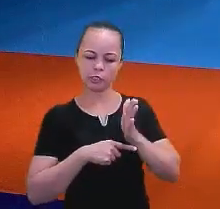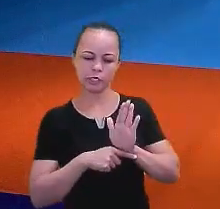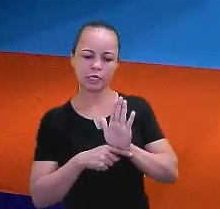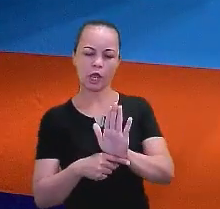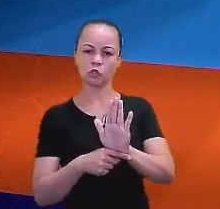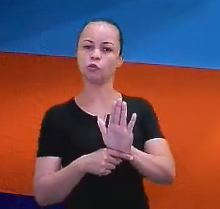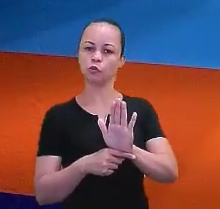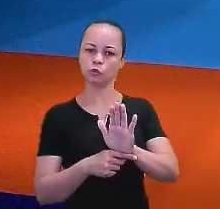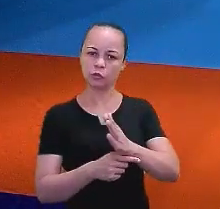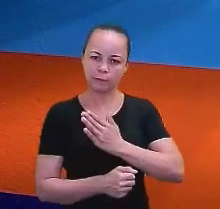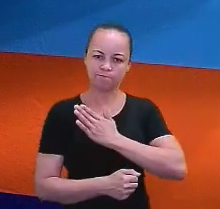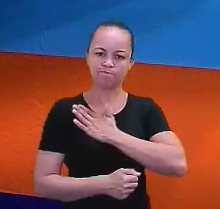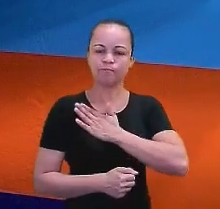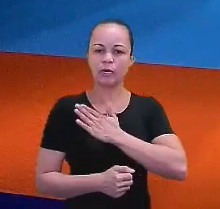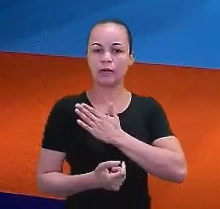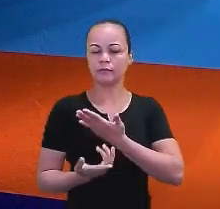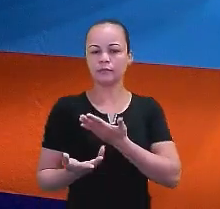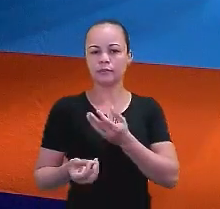melhorar a